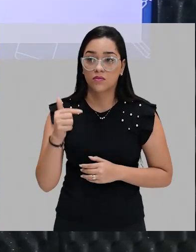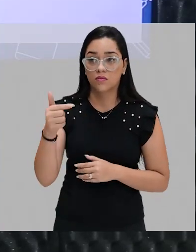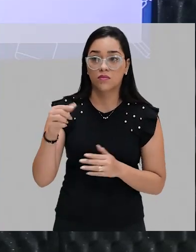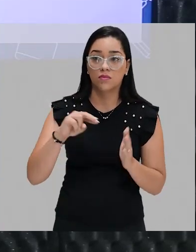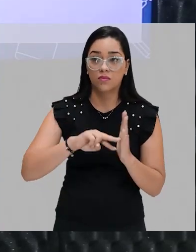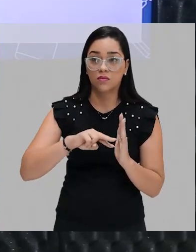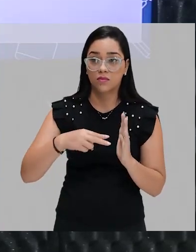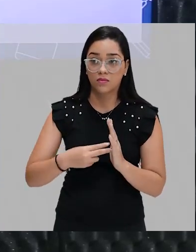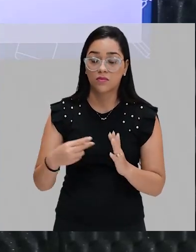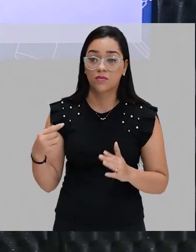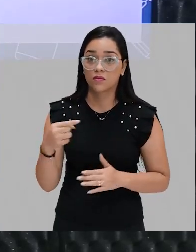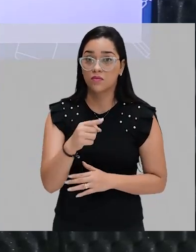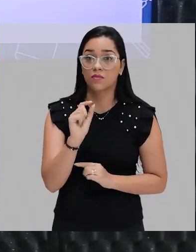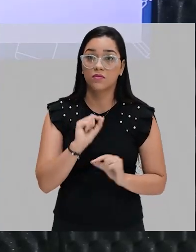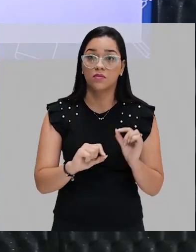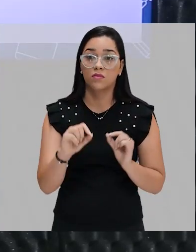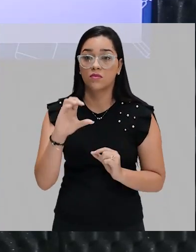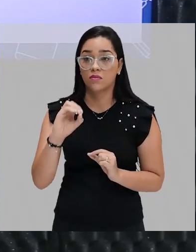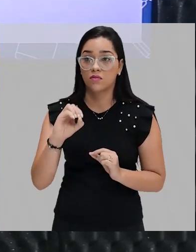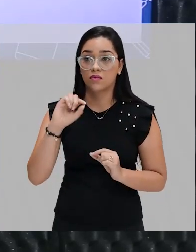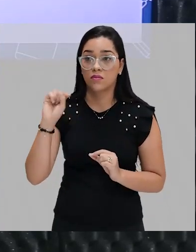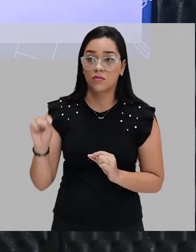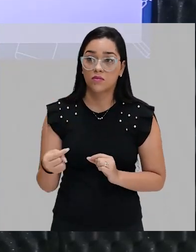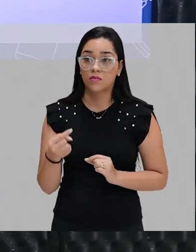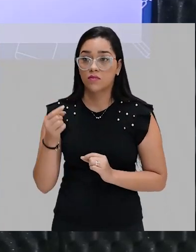dizer que aqui, na verdade, é